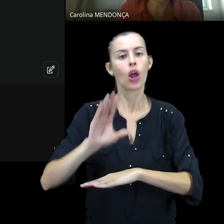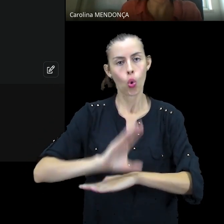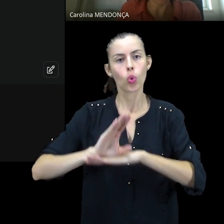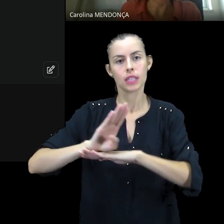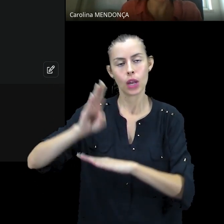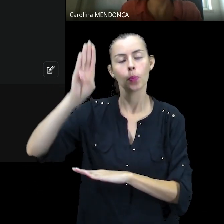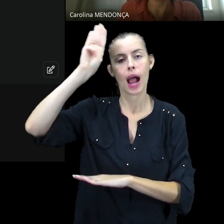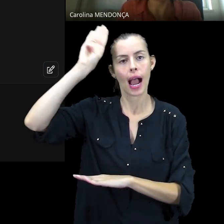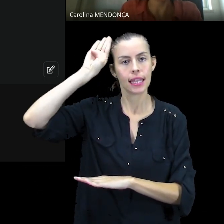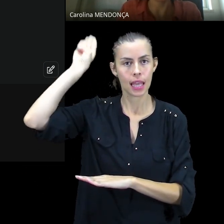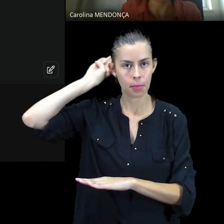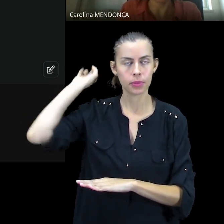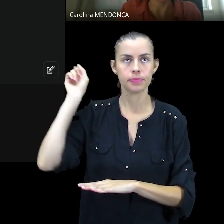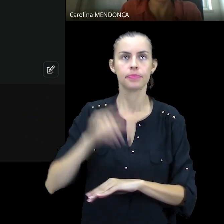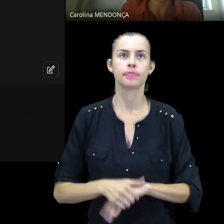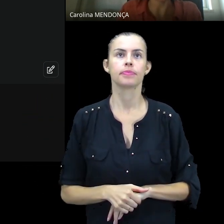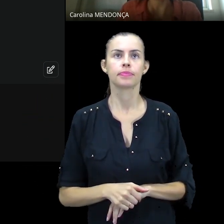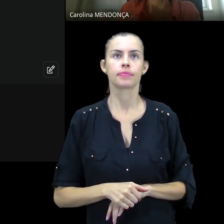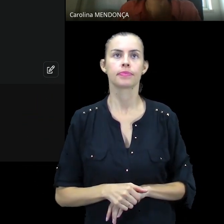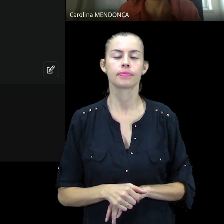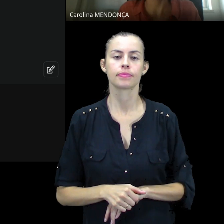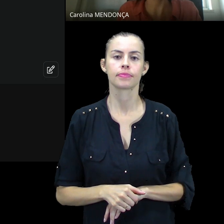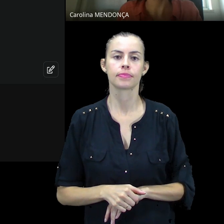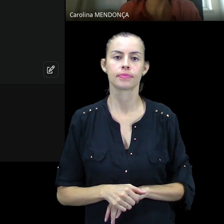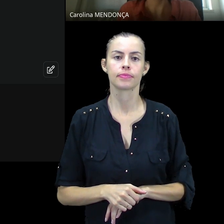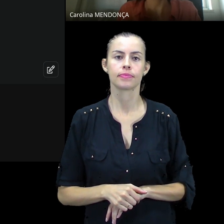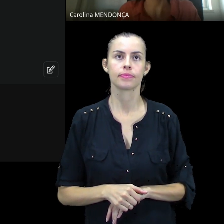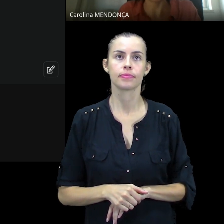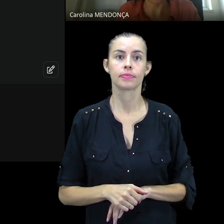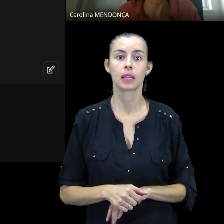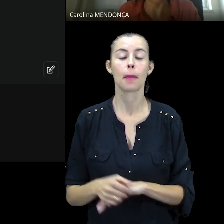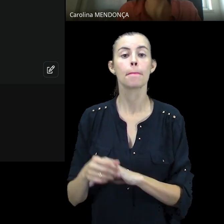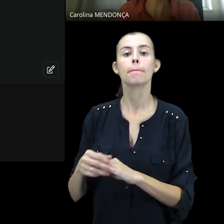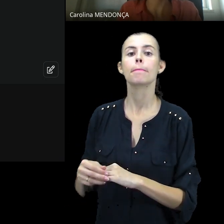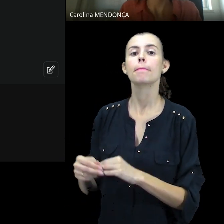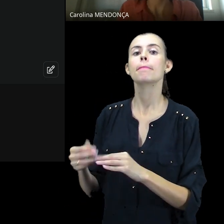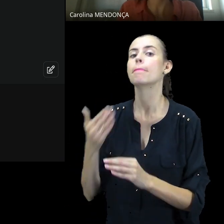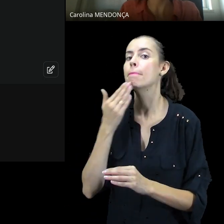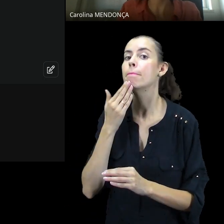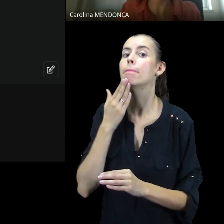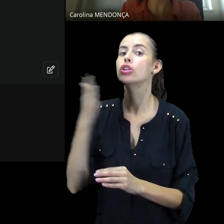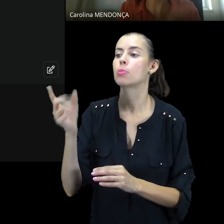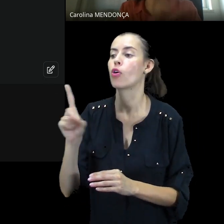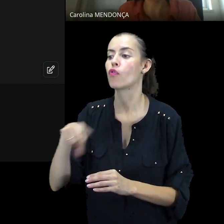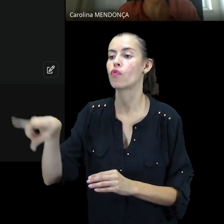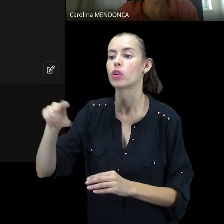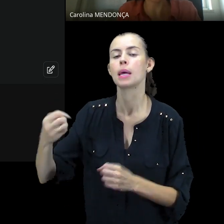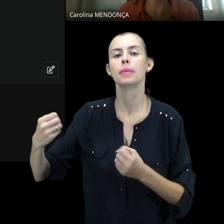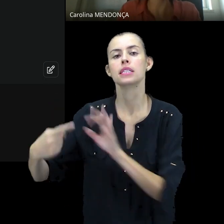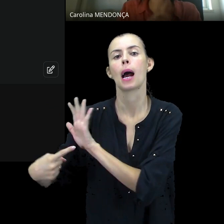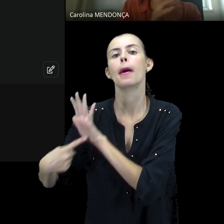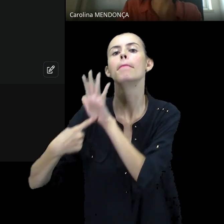dessas diretrizes: educação étnico-racial, educação ambiental, educação de direitos humanos, ou seja, que atendesse aos 3 ao